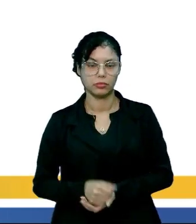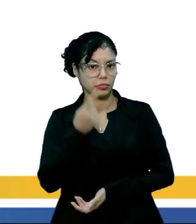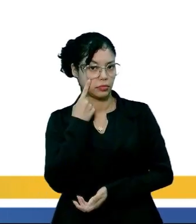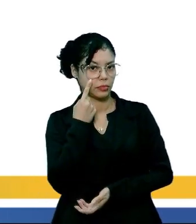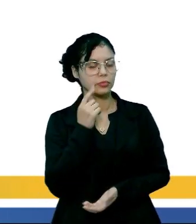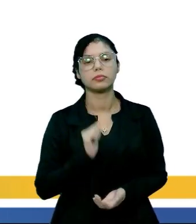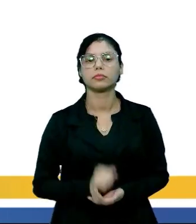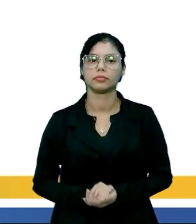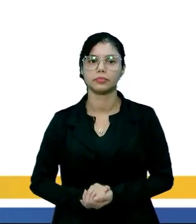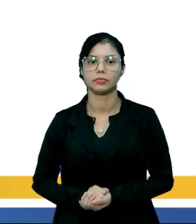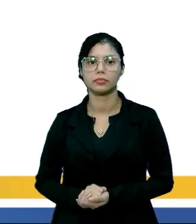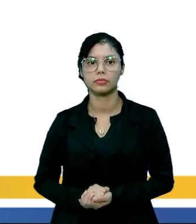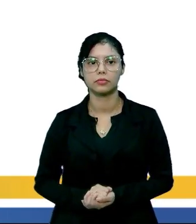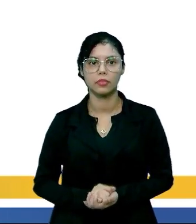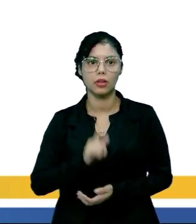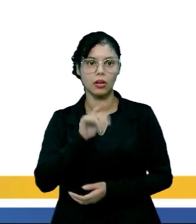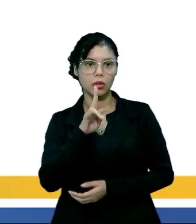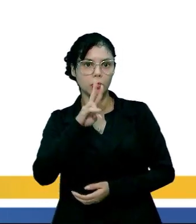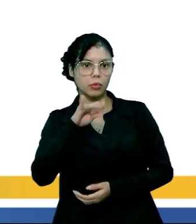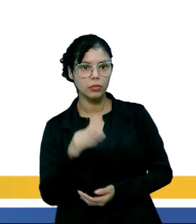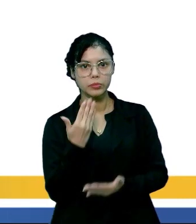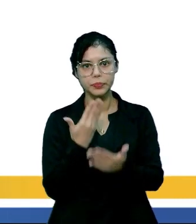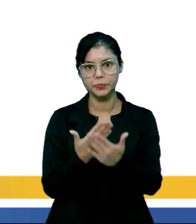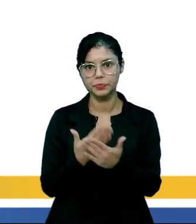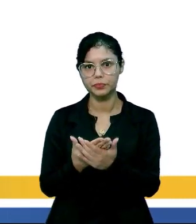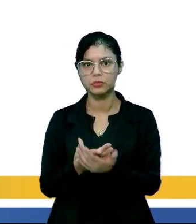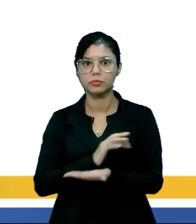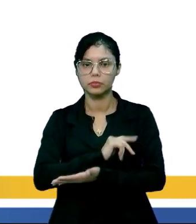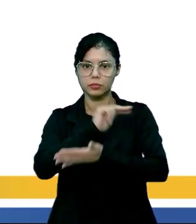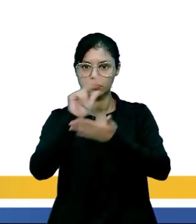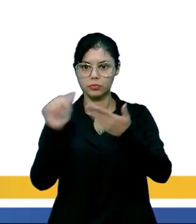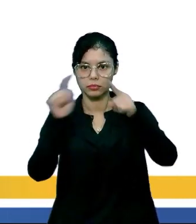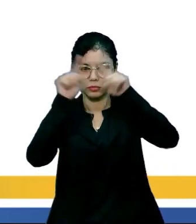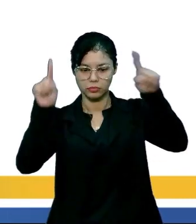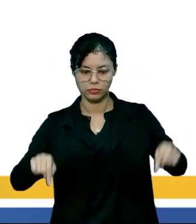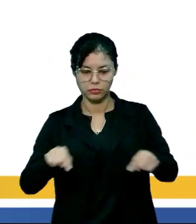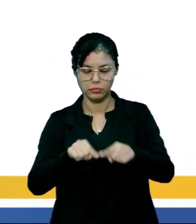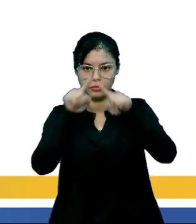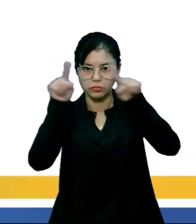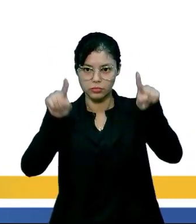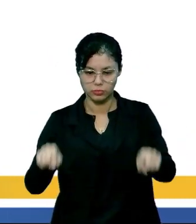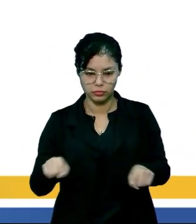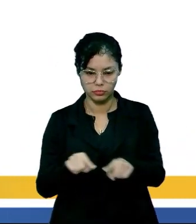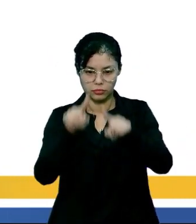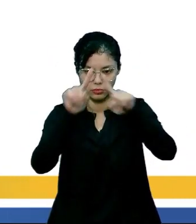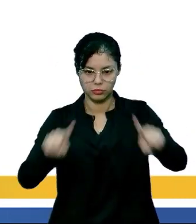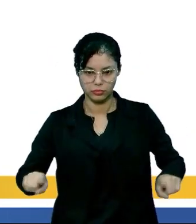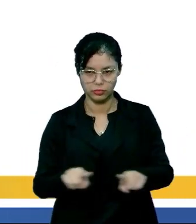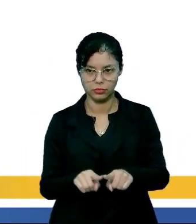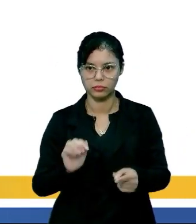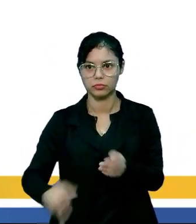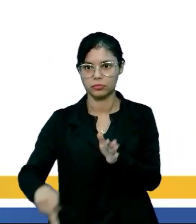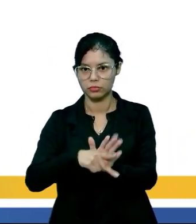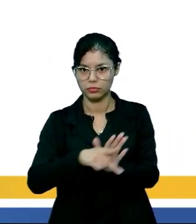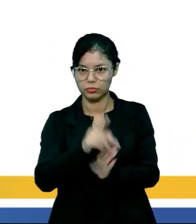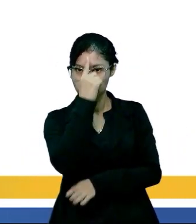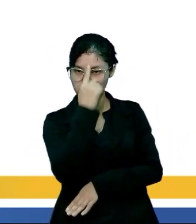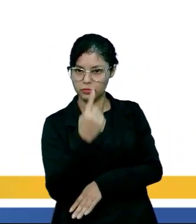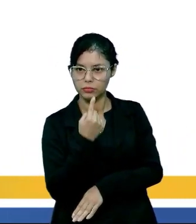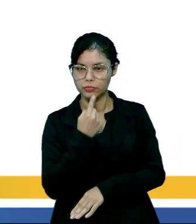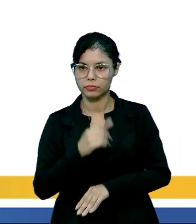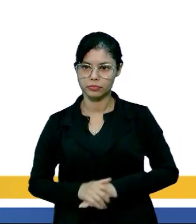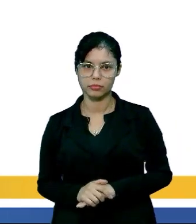observe aí. A geometria estuda a forma, as medidas e as propriedades